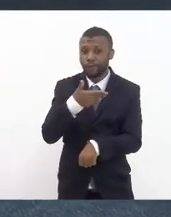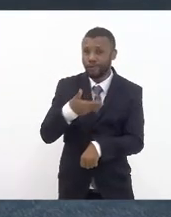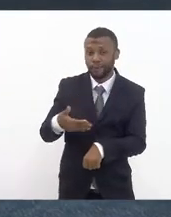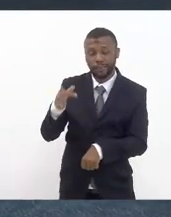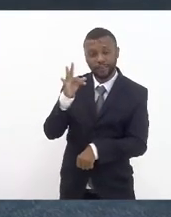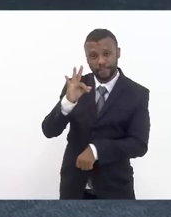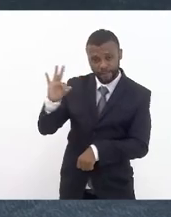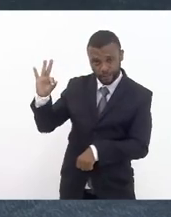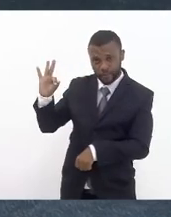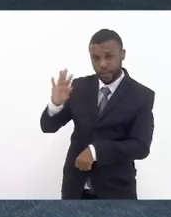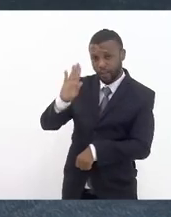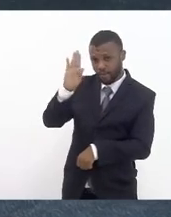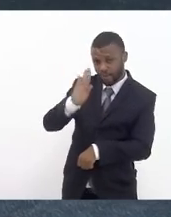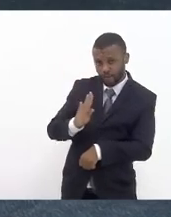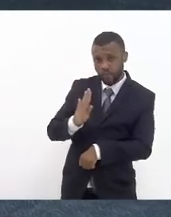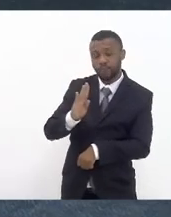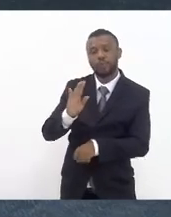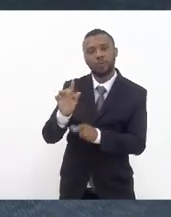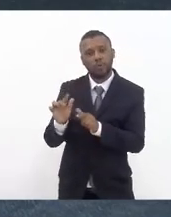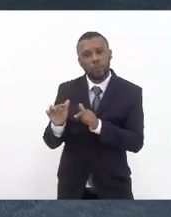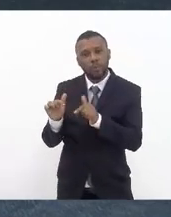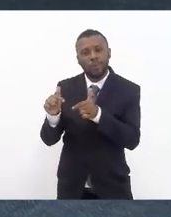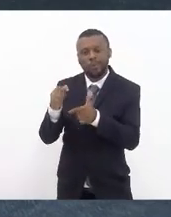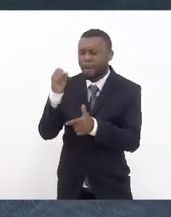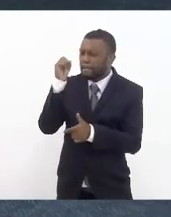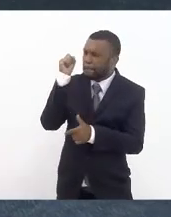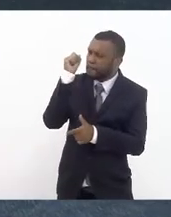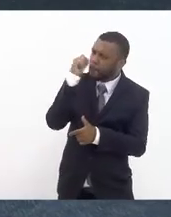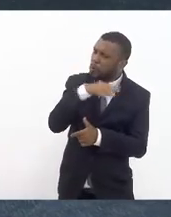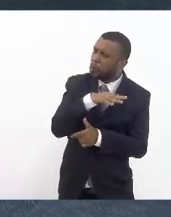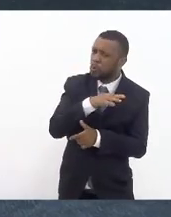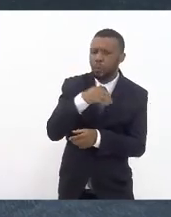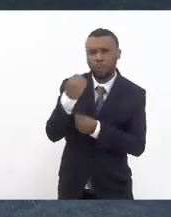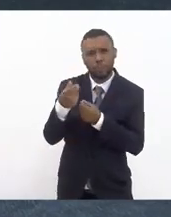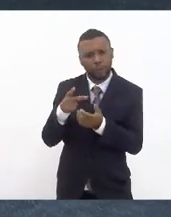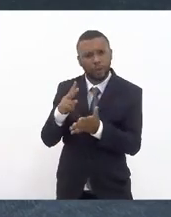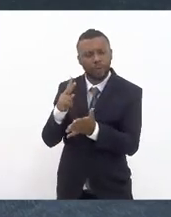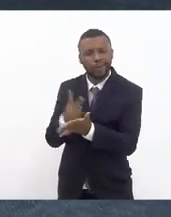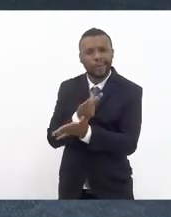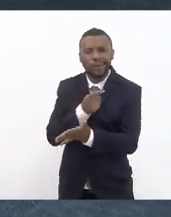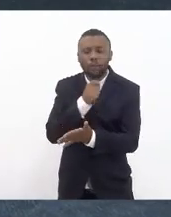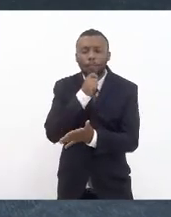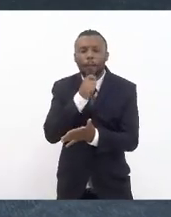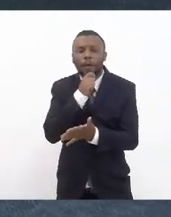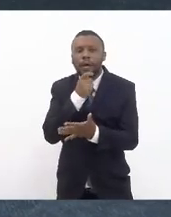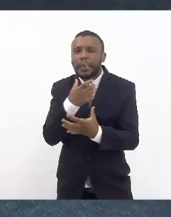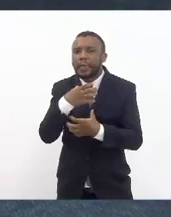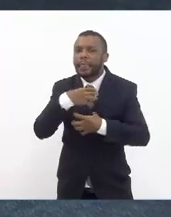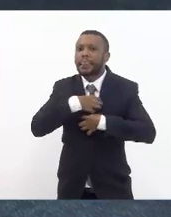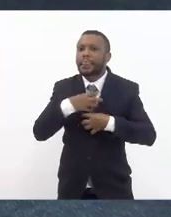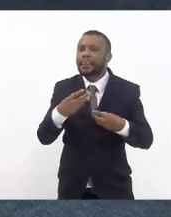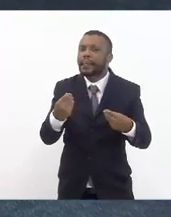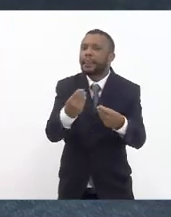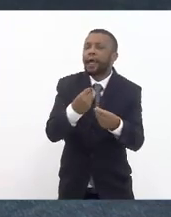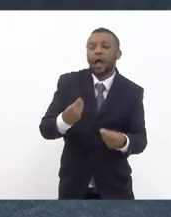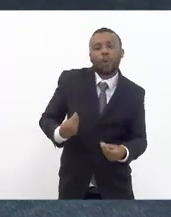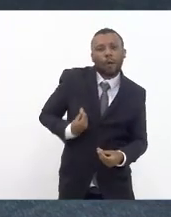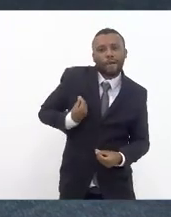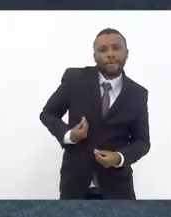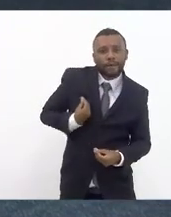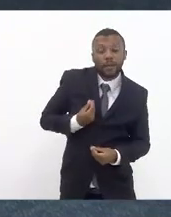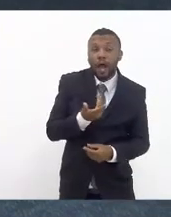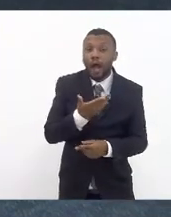federal, de maneira insensível, como tem acontecido, sem sensibilidade com a vida e com a tragédia,